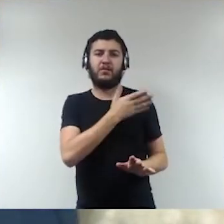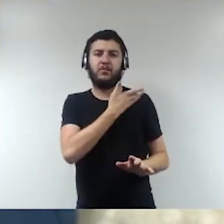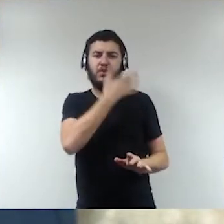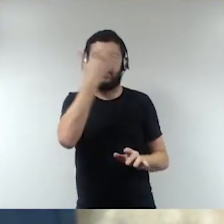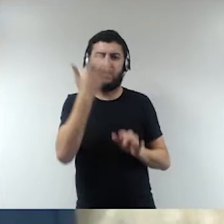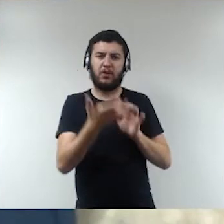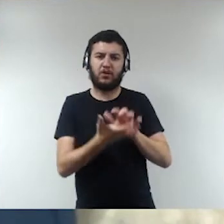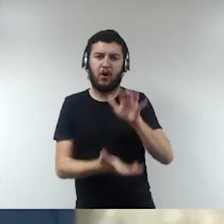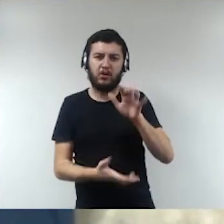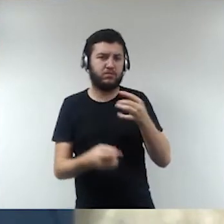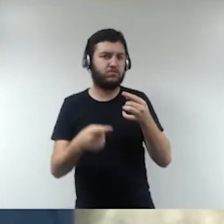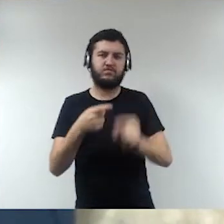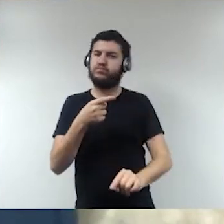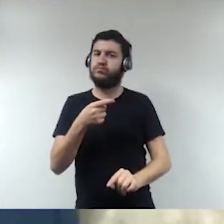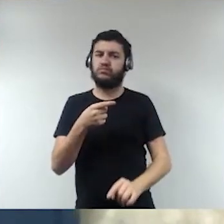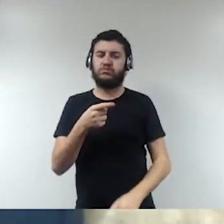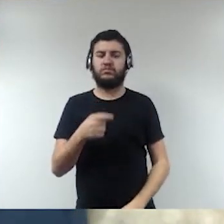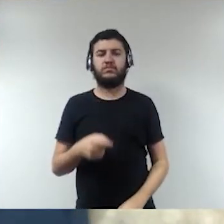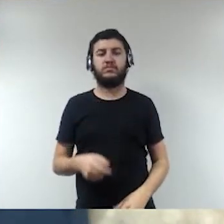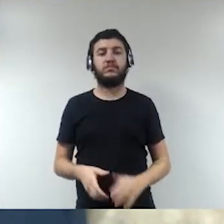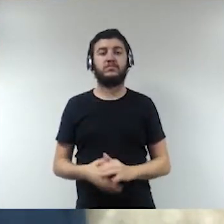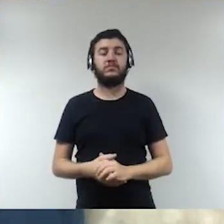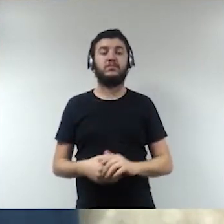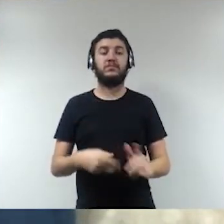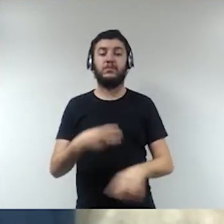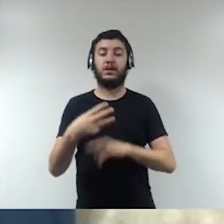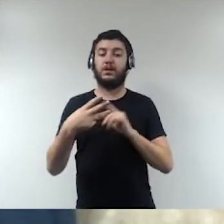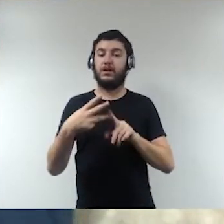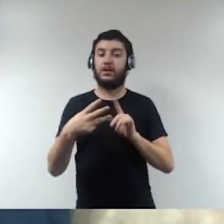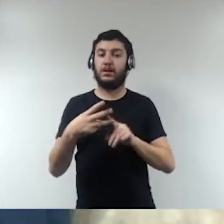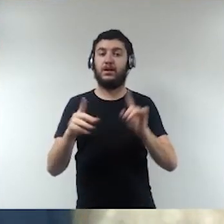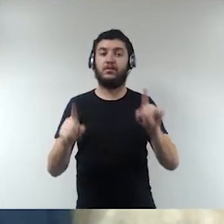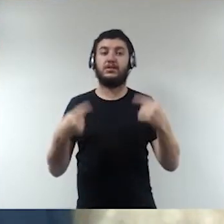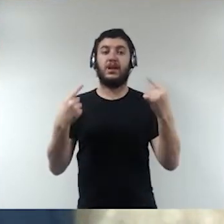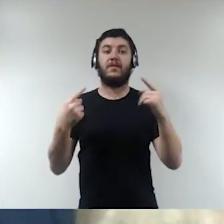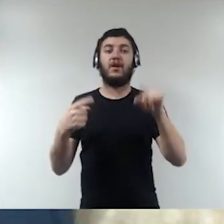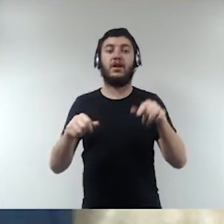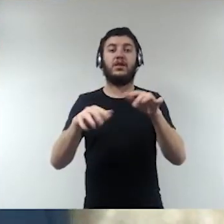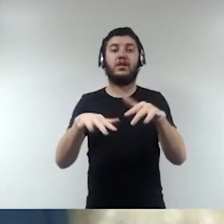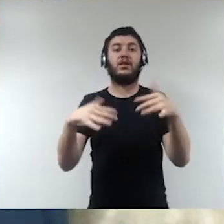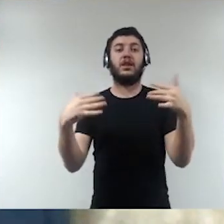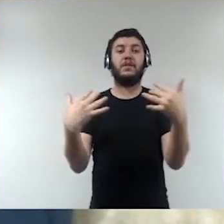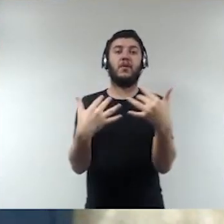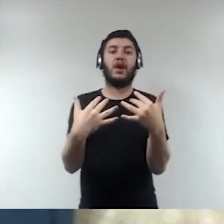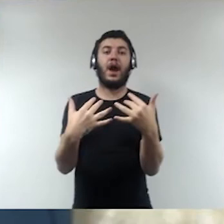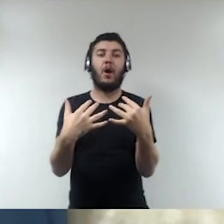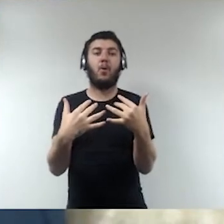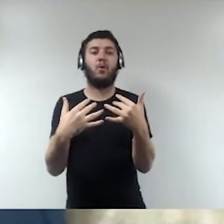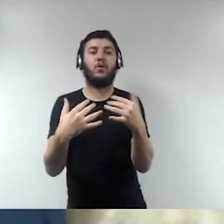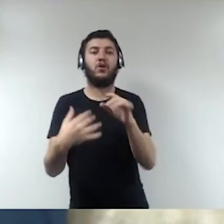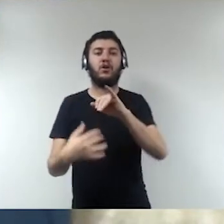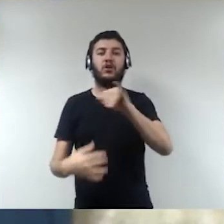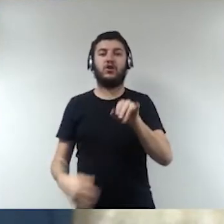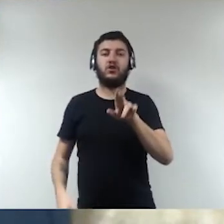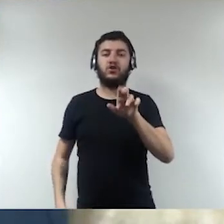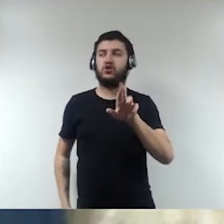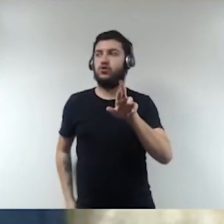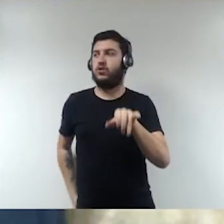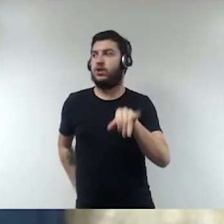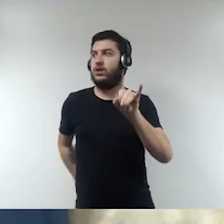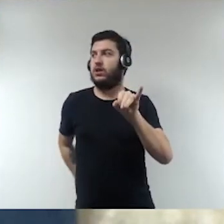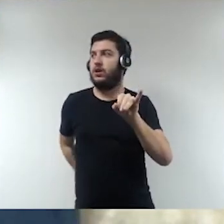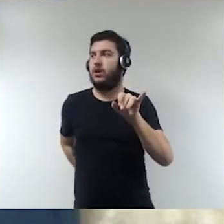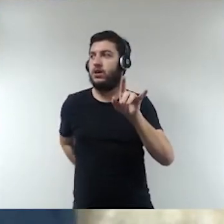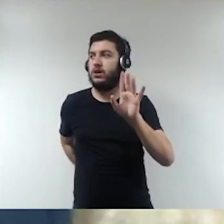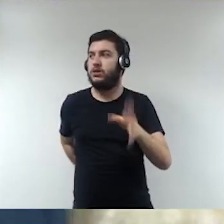pode fazer isso, né? Outro desafio, o Tribunal do Júri. O Tribunal do Júri, para mim, a presença física ela é indispensável,